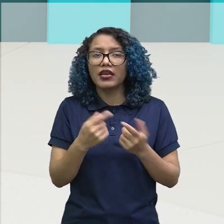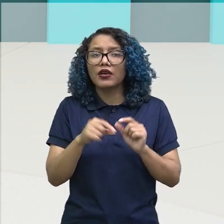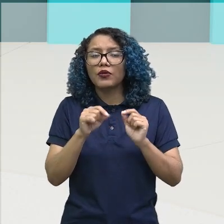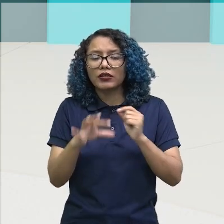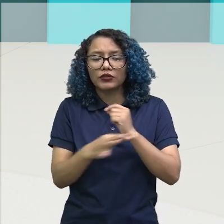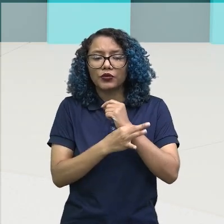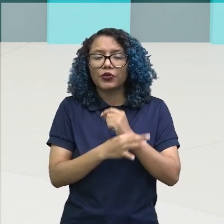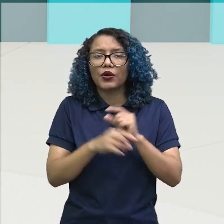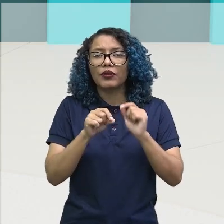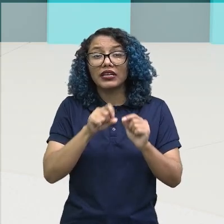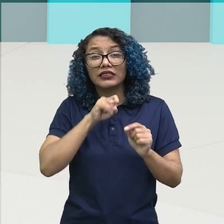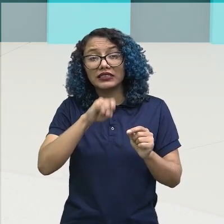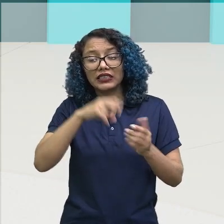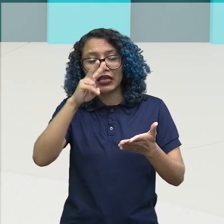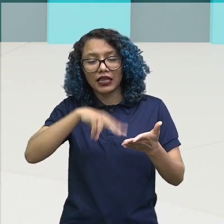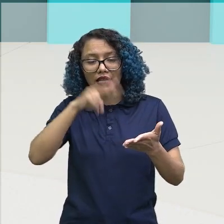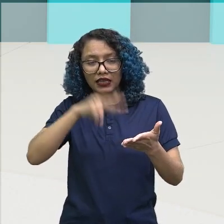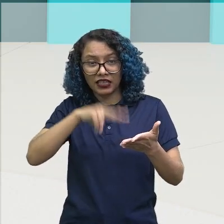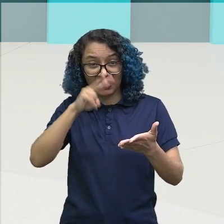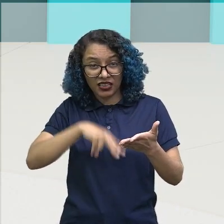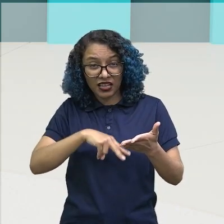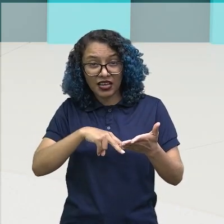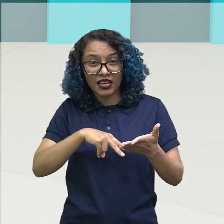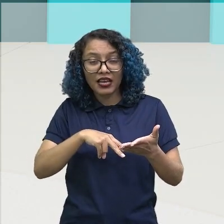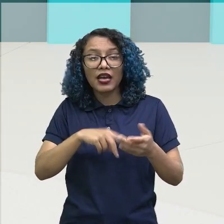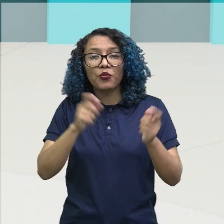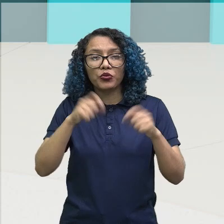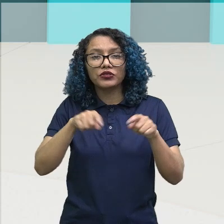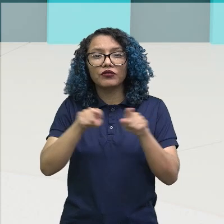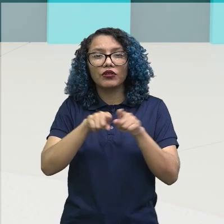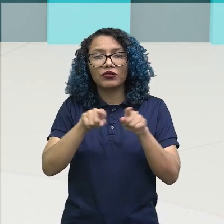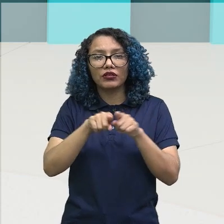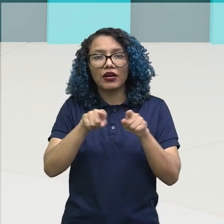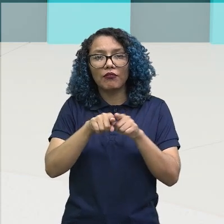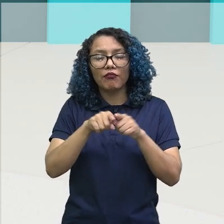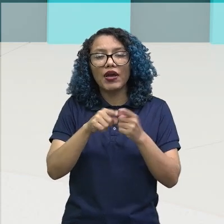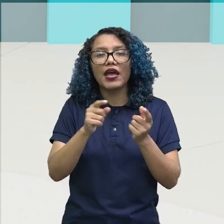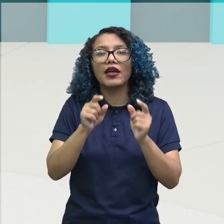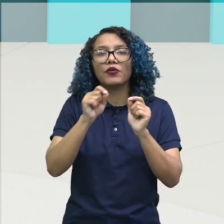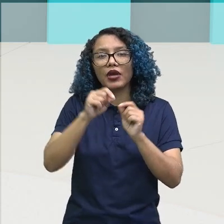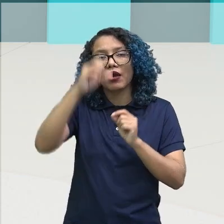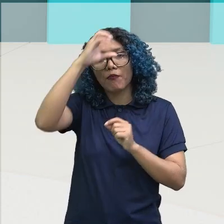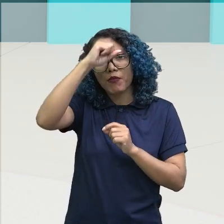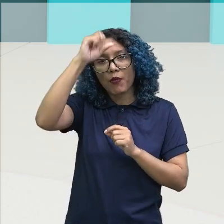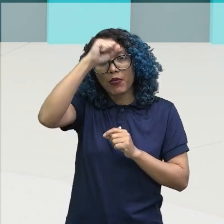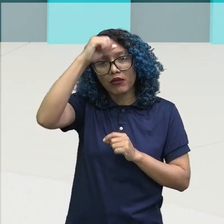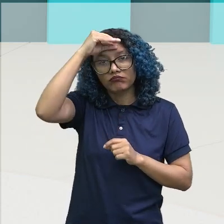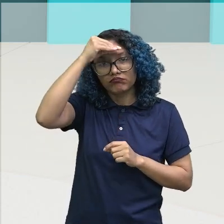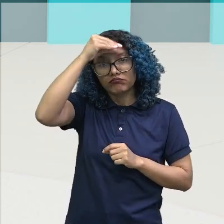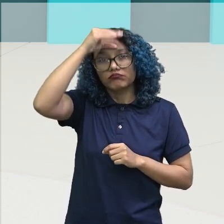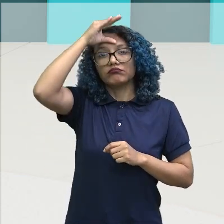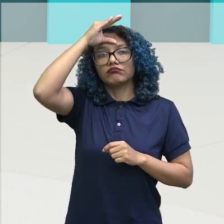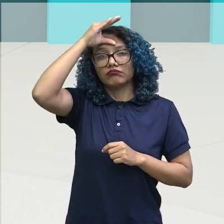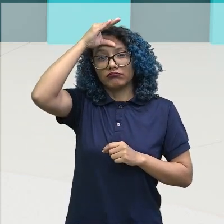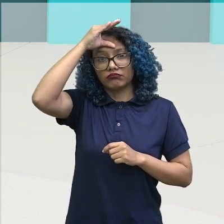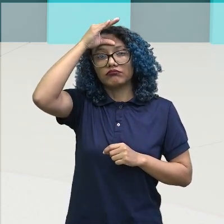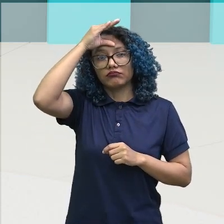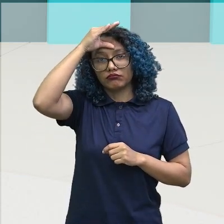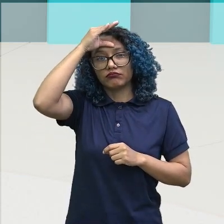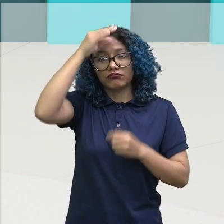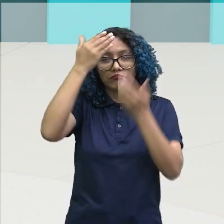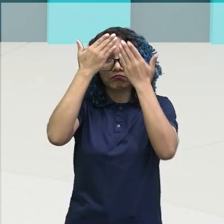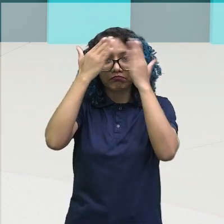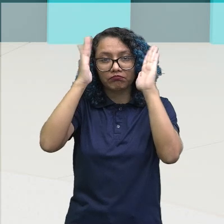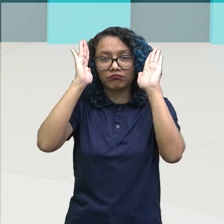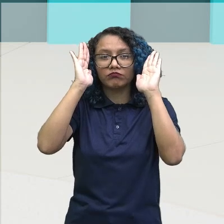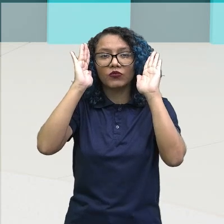pessoa que tem bastante leitura, ela amplia a sua carga de conhecimento, ela amplia tudo,